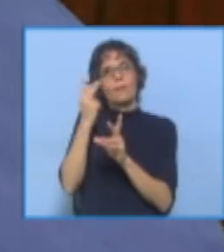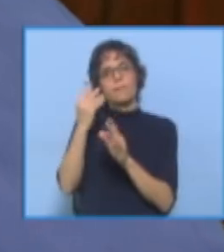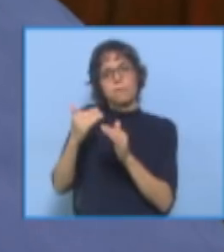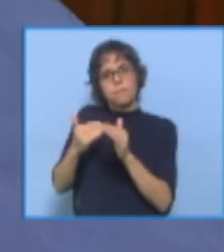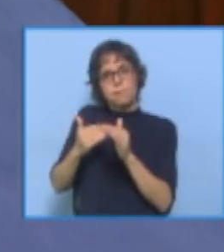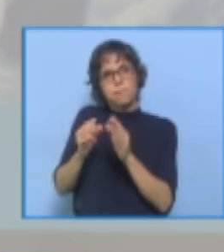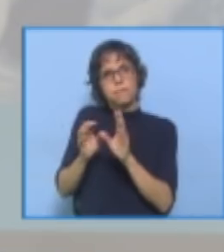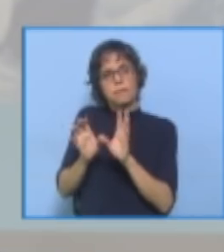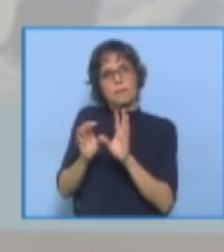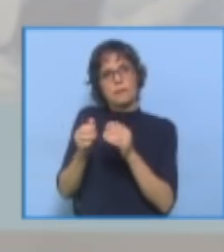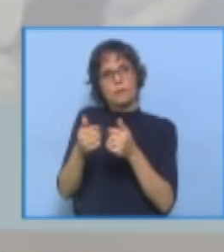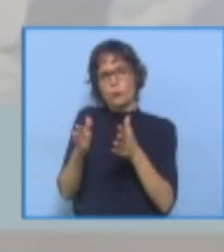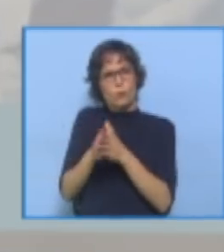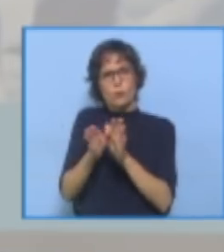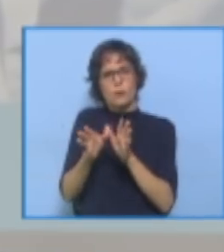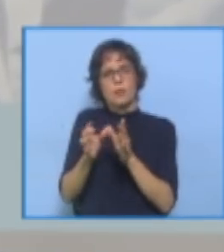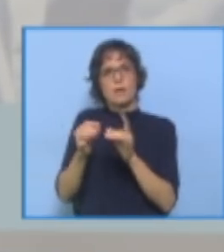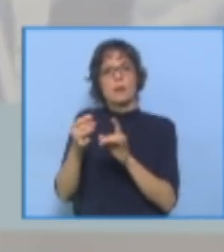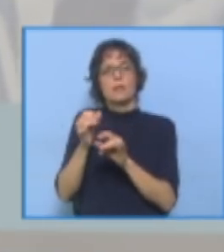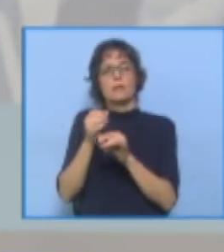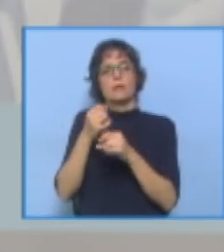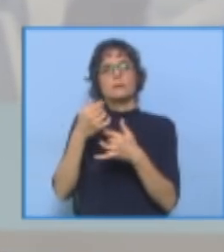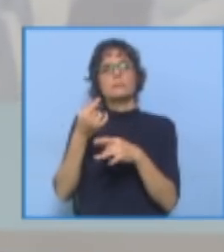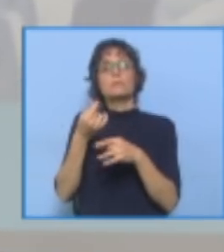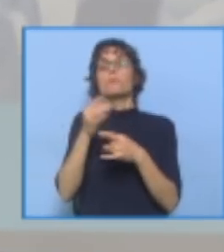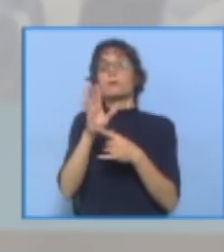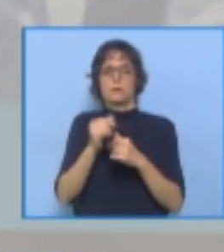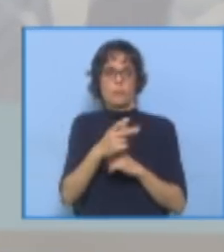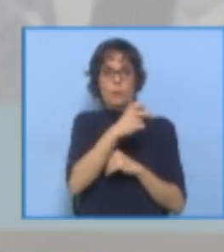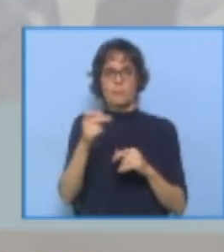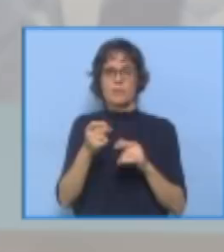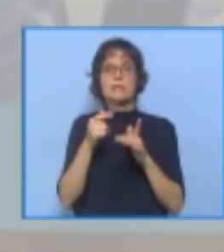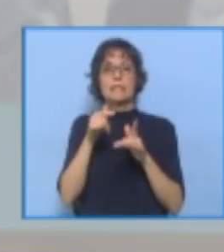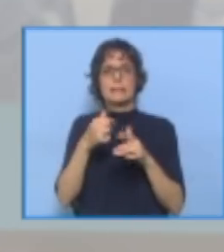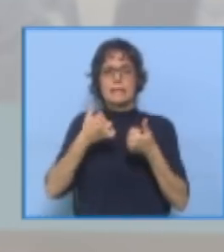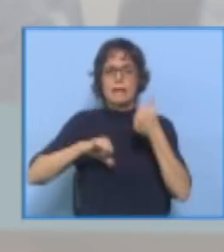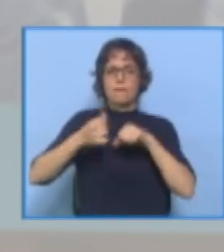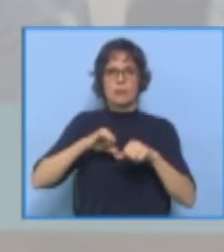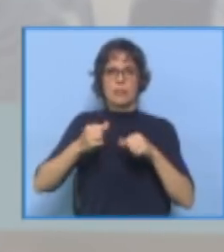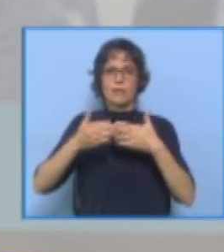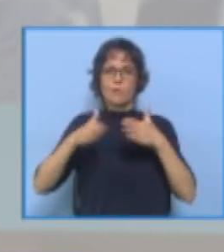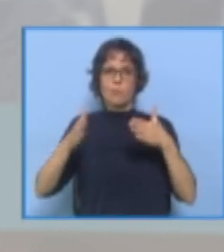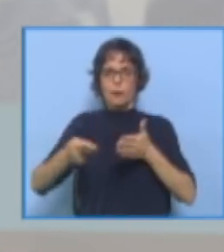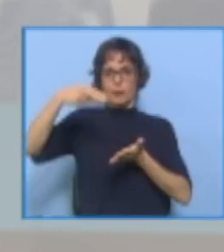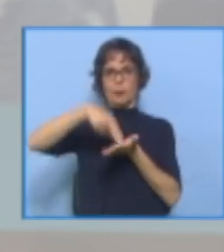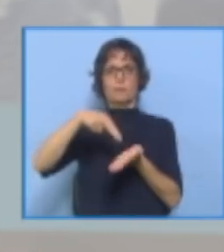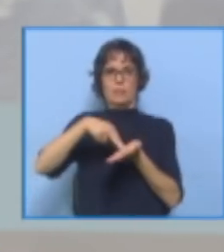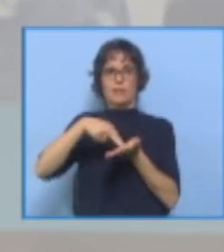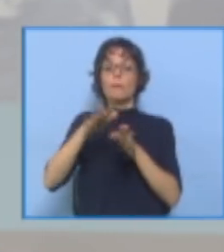Ele tem algumas frases belíssimas. Uma delas ele diz que a ferida é a porta da presença. Portanto, a ideia de